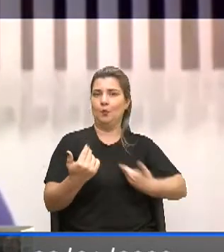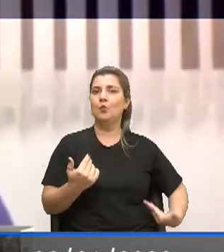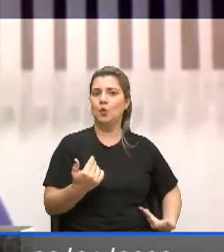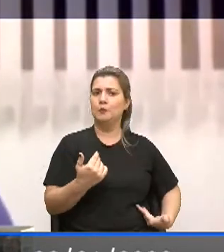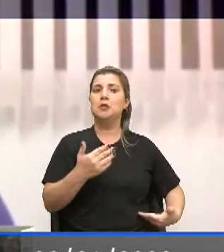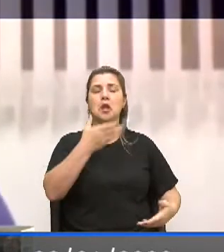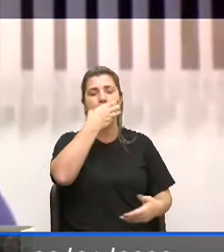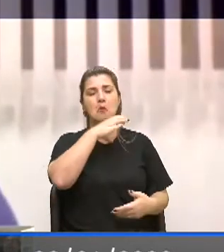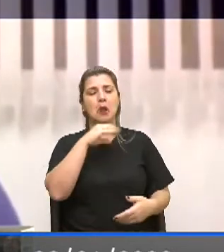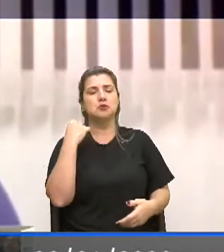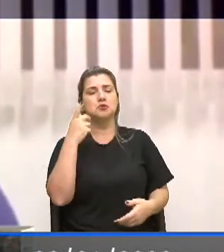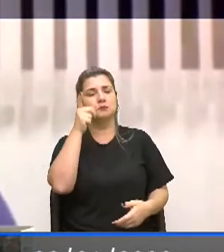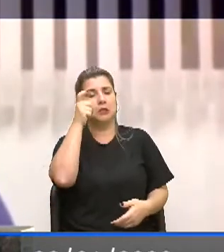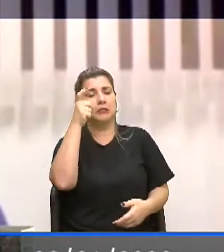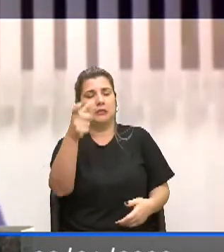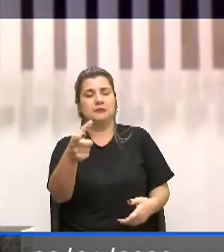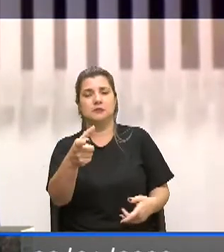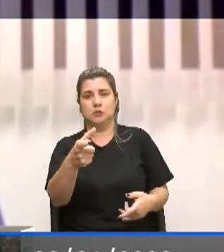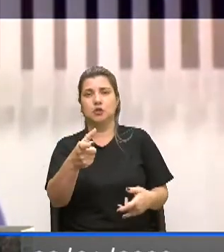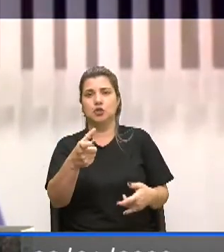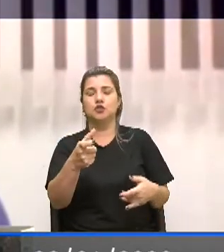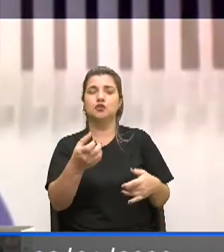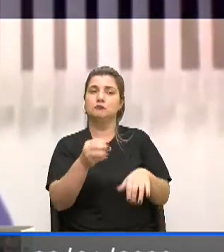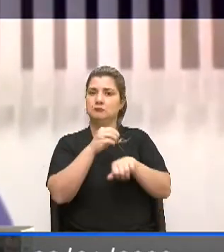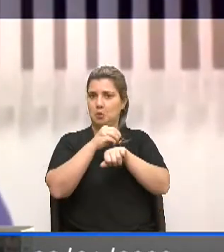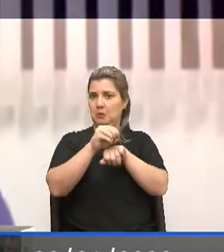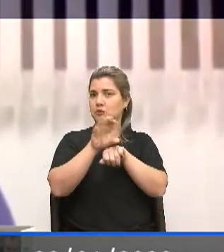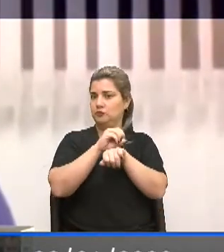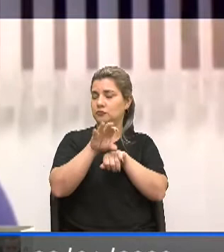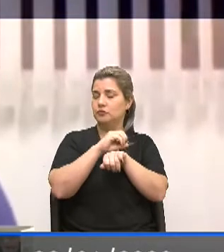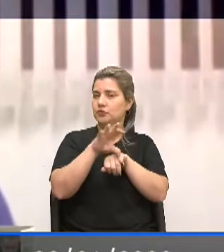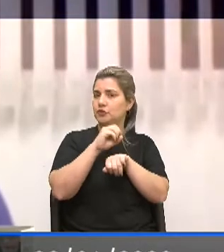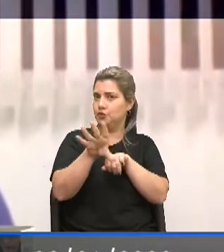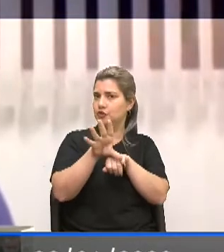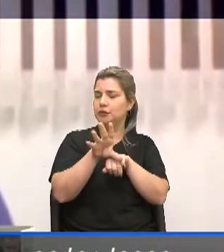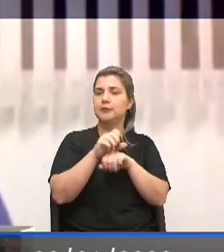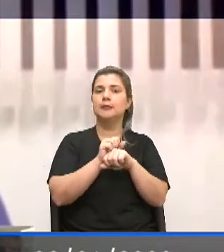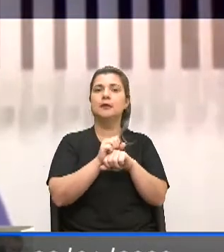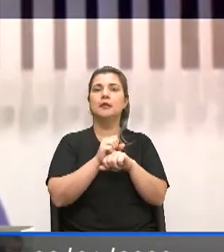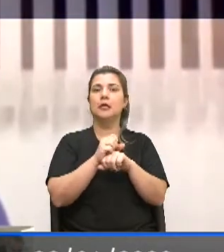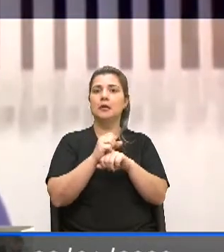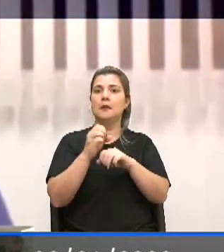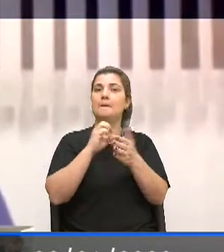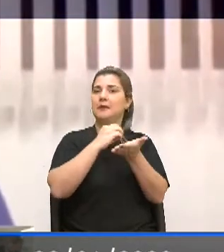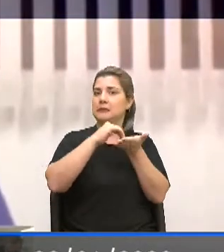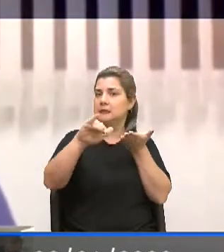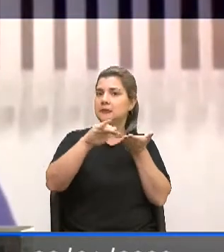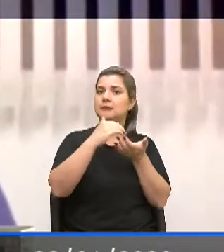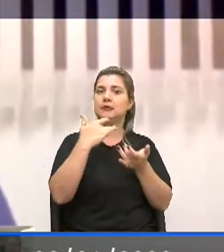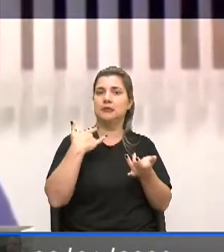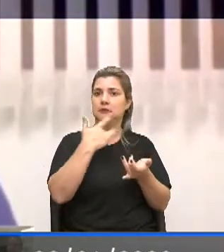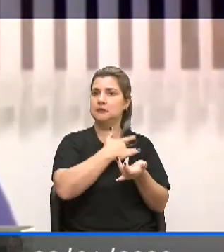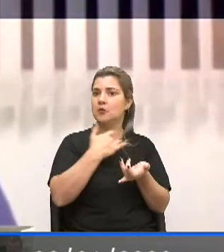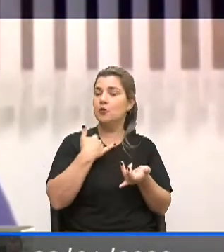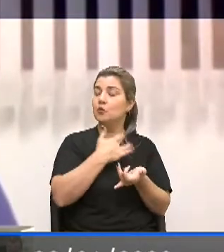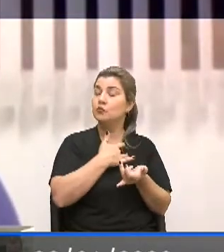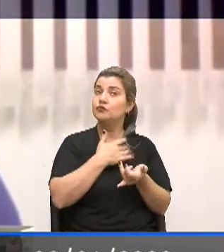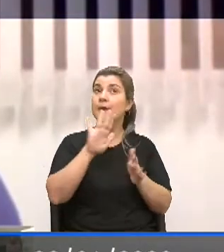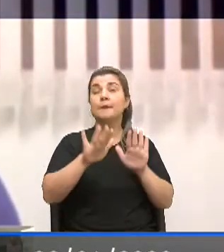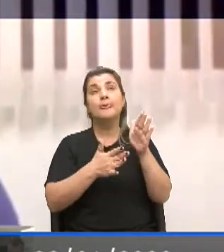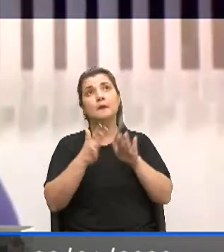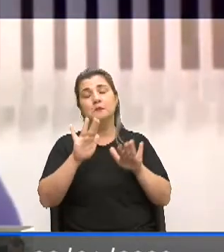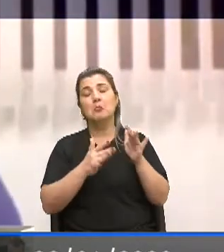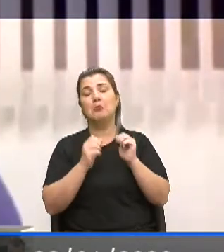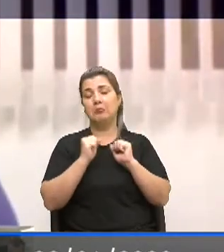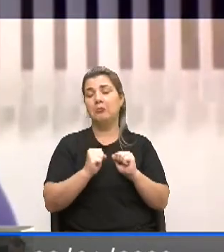interessante que eu vou sugerir aqui, vou lançar esse desafio para a Secretaria da Saúde, talvez seria muito interessante,